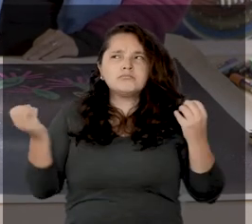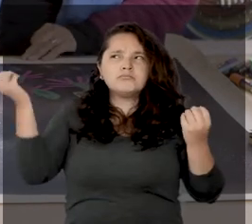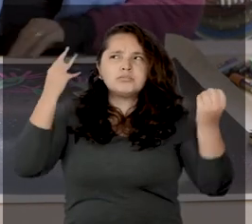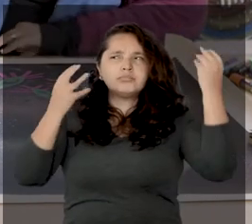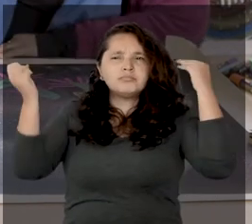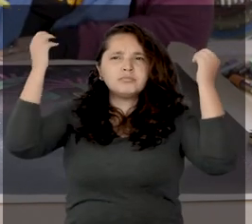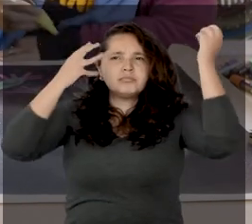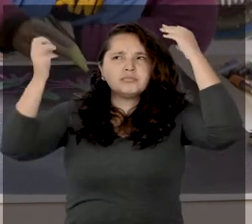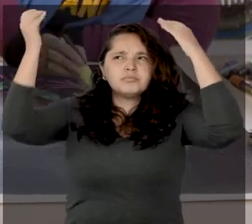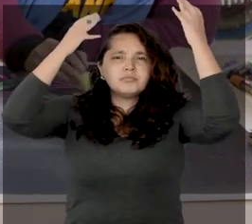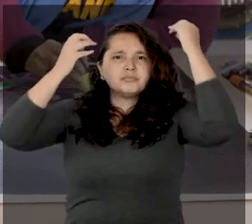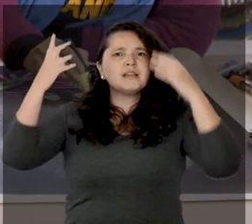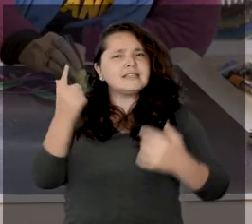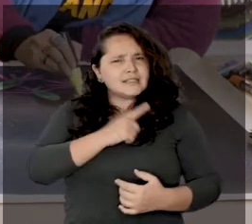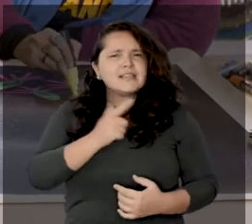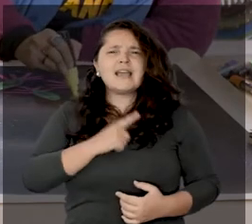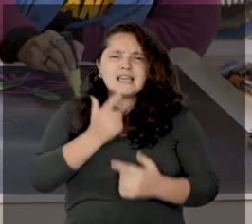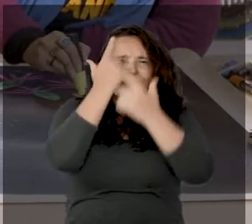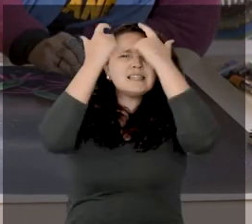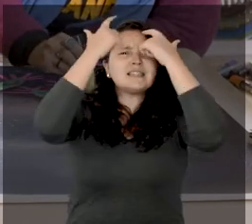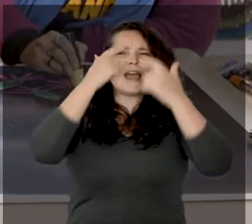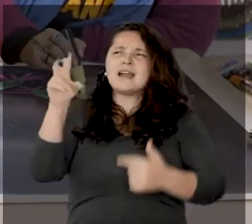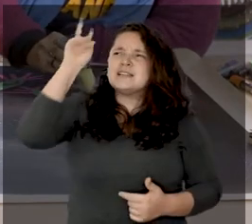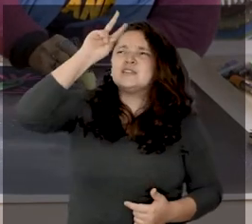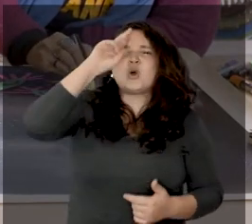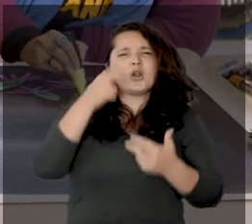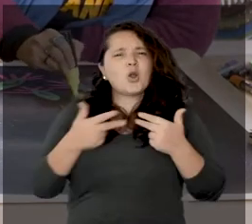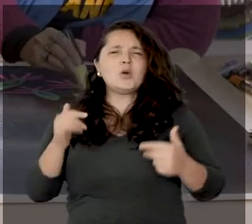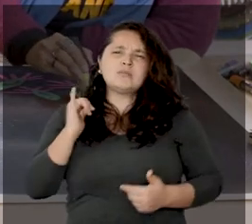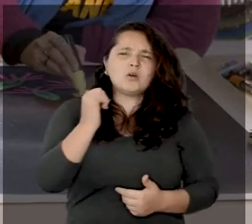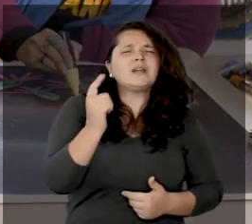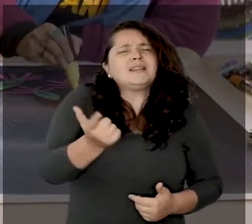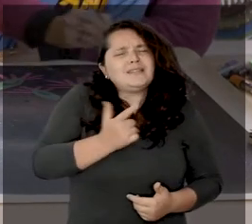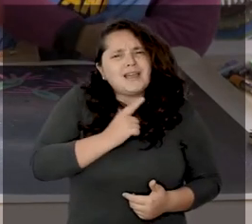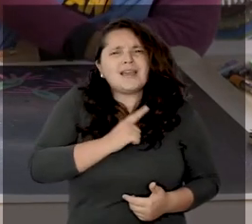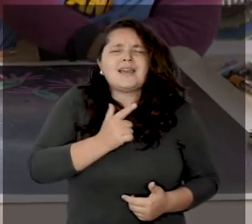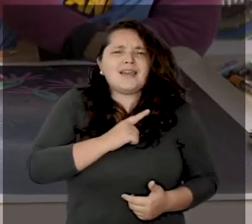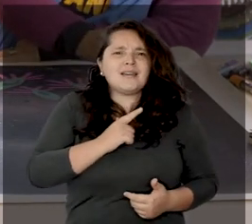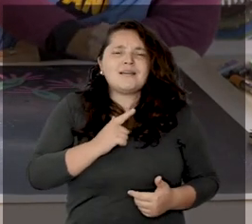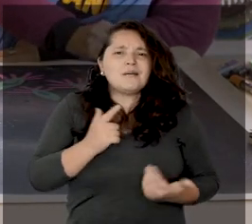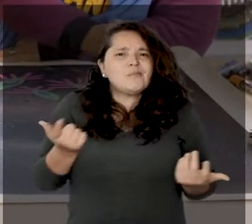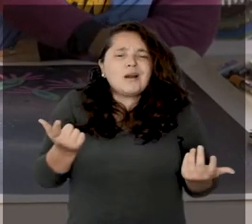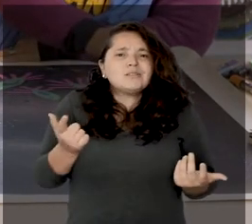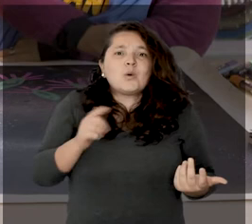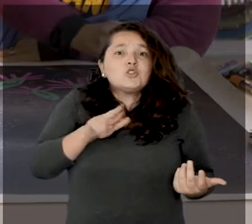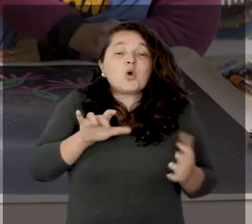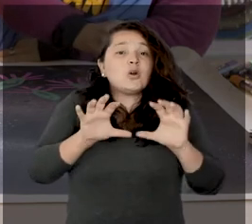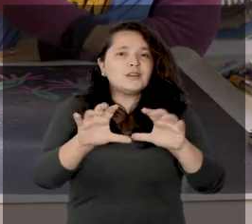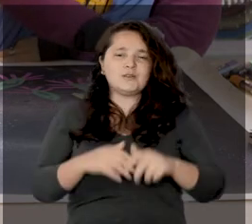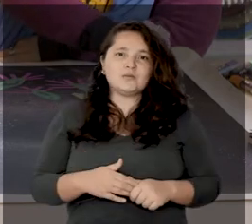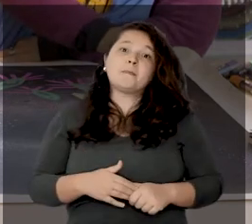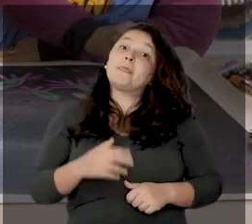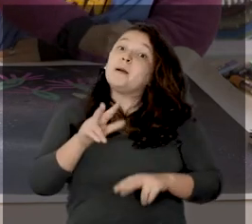enorme de ideias, de histórias para contar e tal, e não é exatamente disso que se trata, mais uma vez, né? E aí eu volto a falar